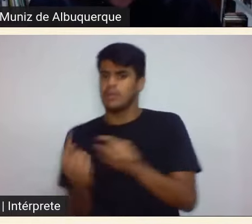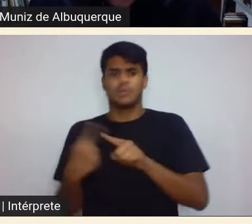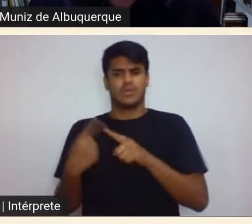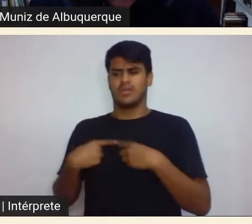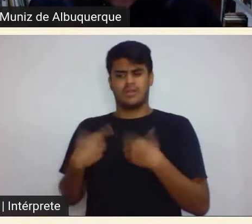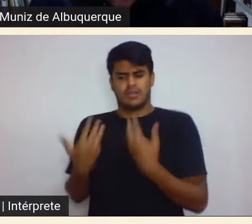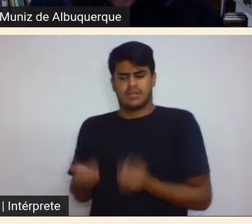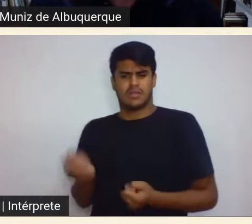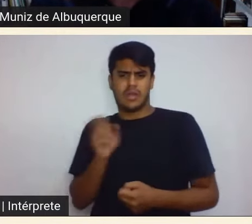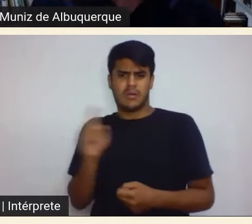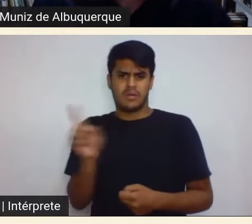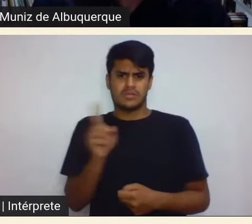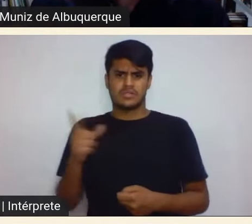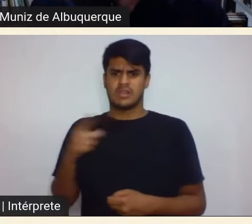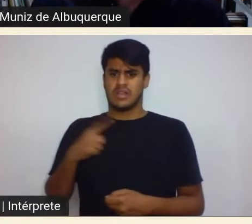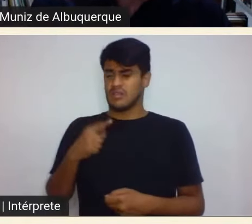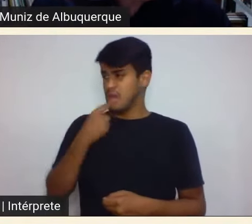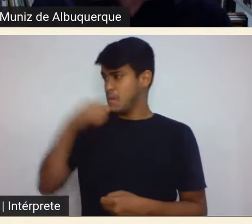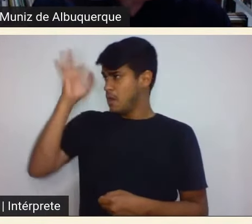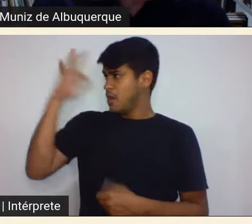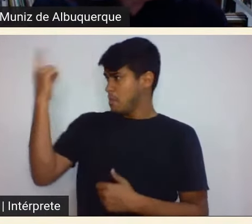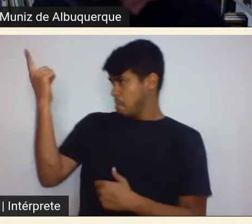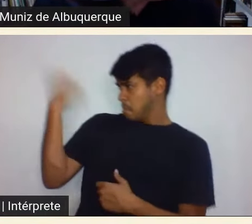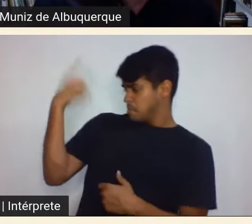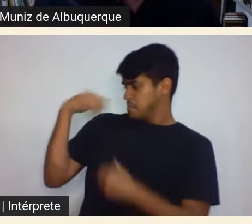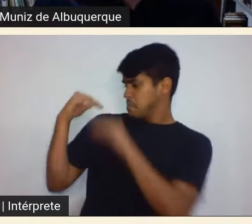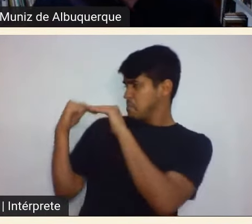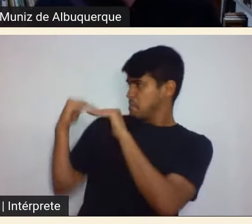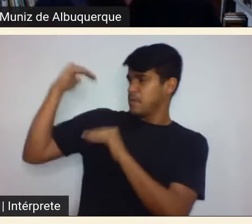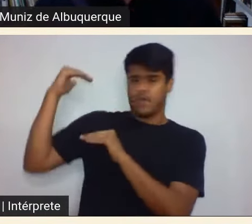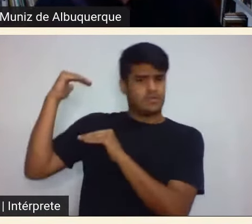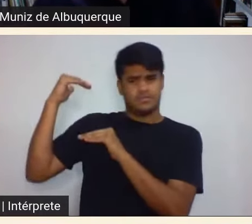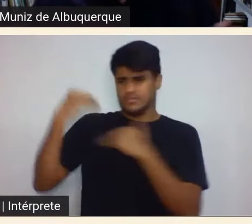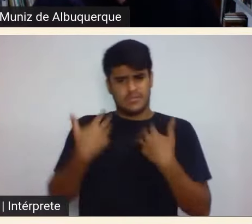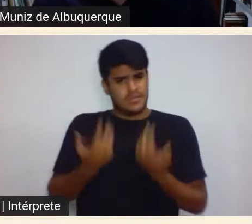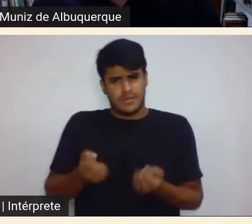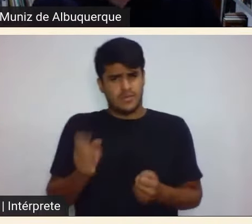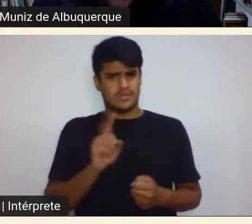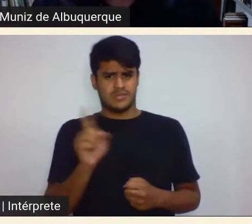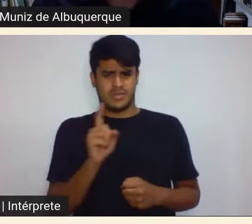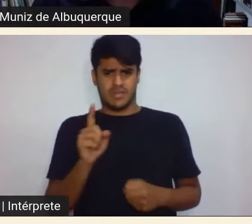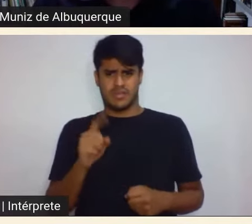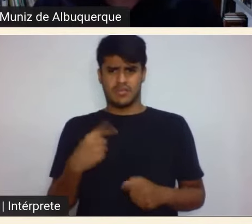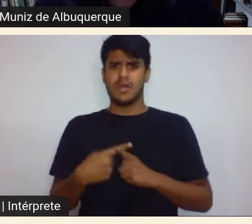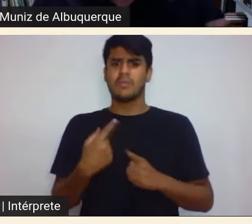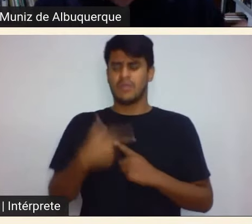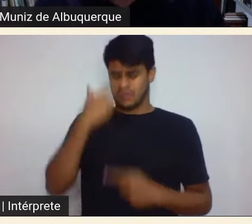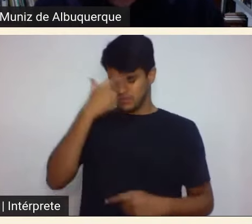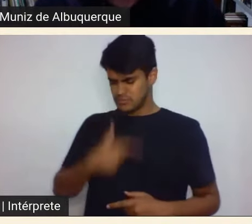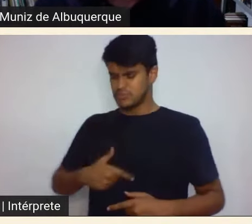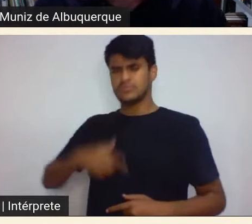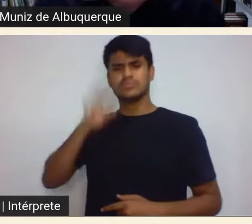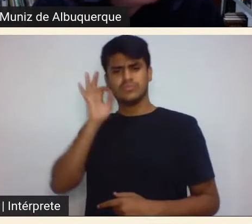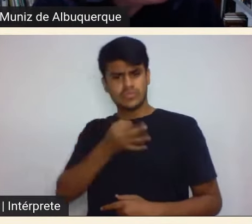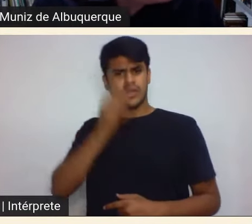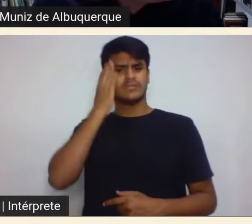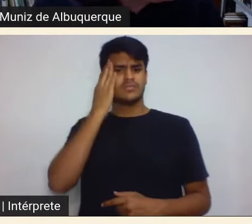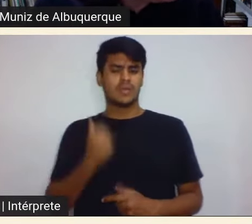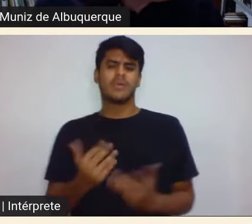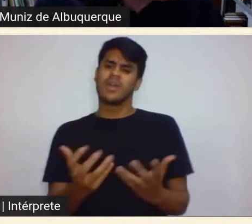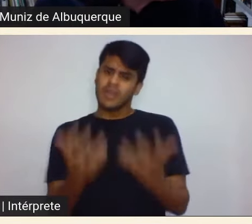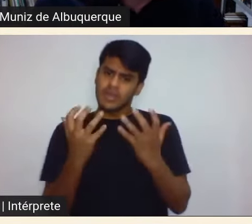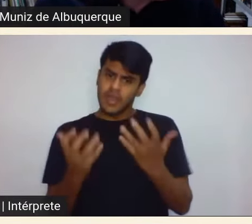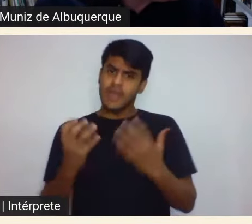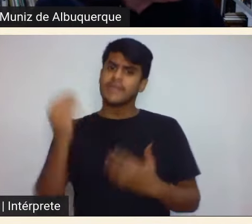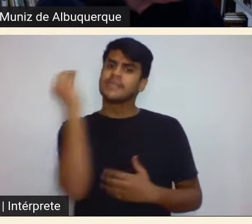com o olhar de cima para baixo, não é, como um homem que já estava, que pretendia justamente ser